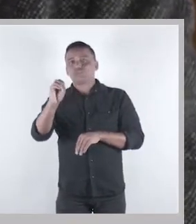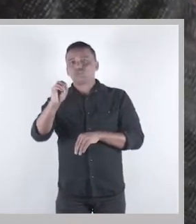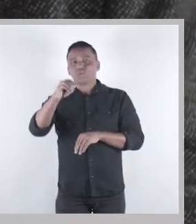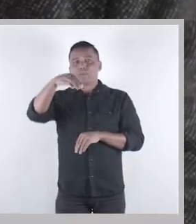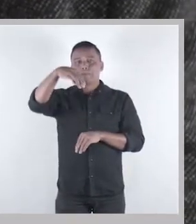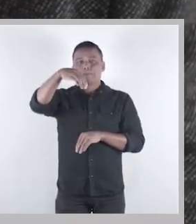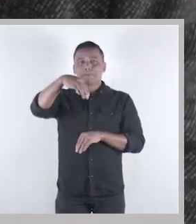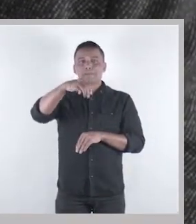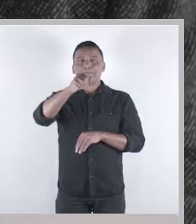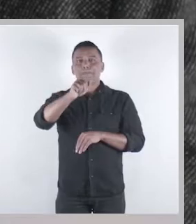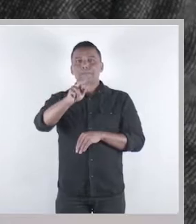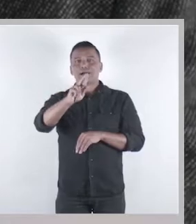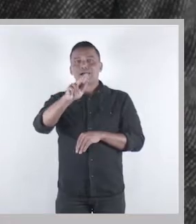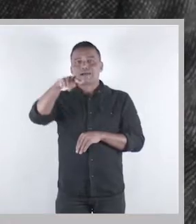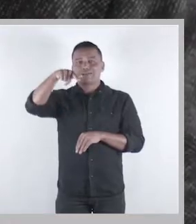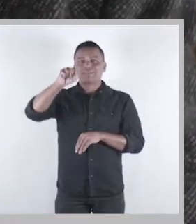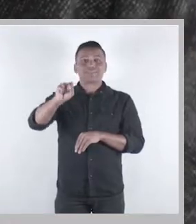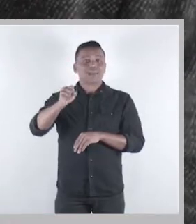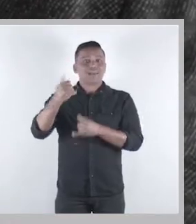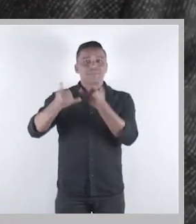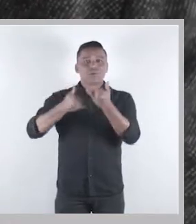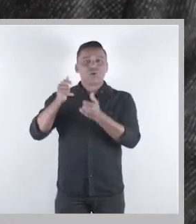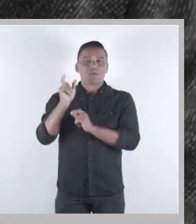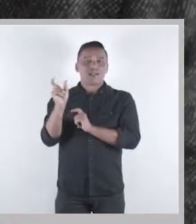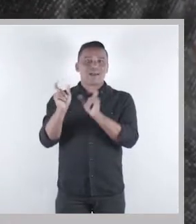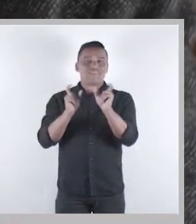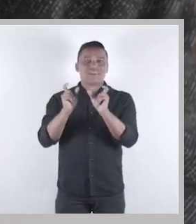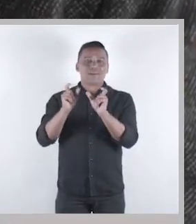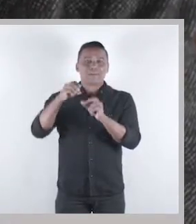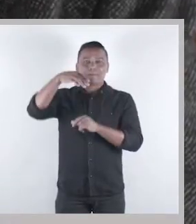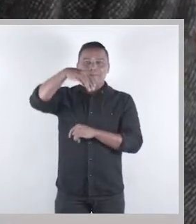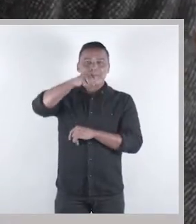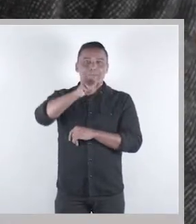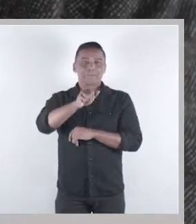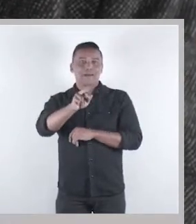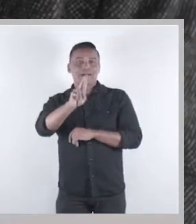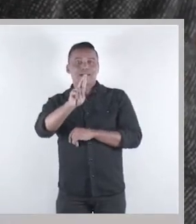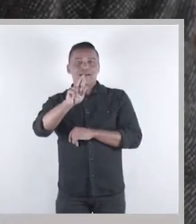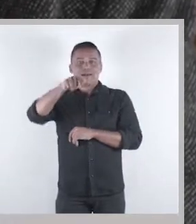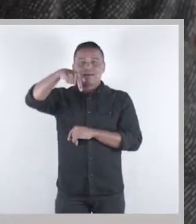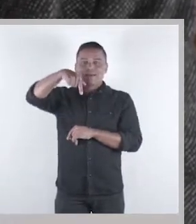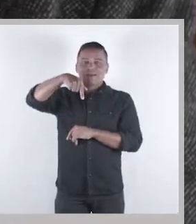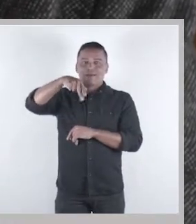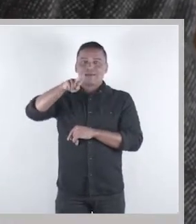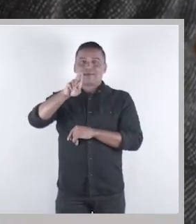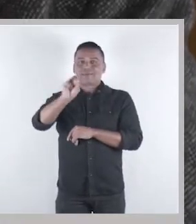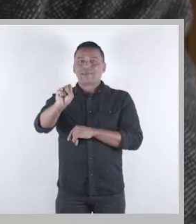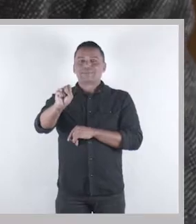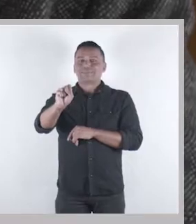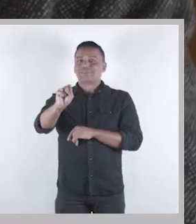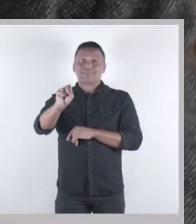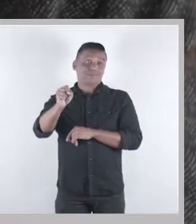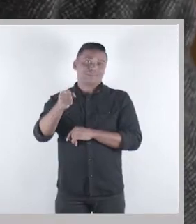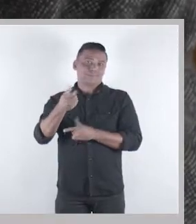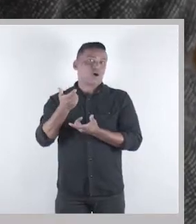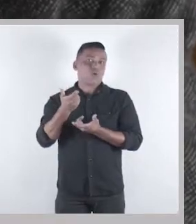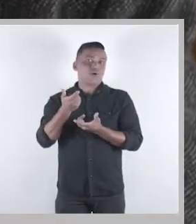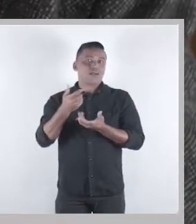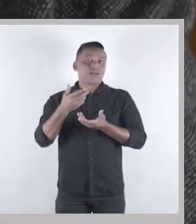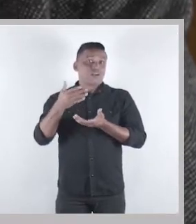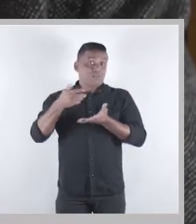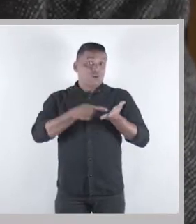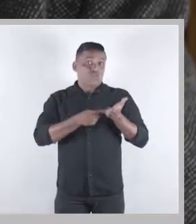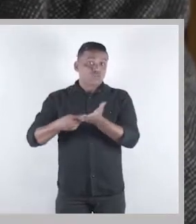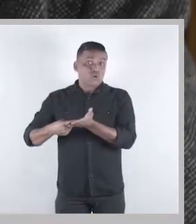mas o Mário ele me convidou para publicar os poemas e em seguida e me chamou para ser um colaborador da